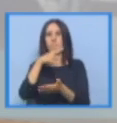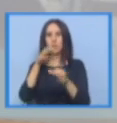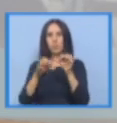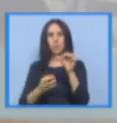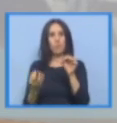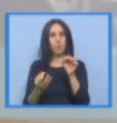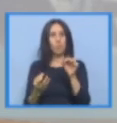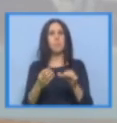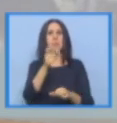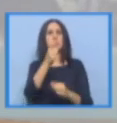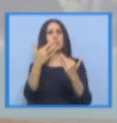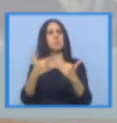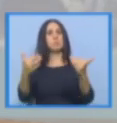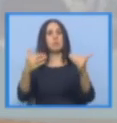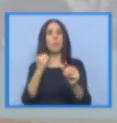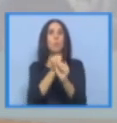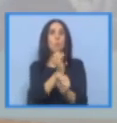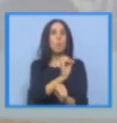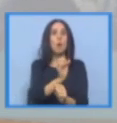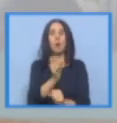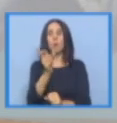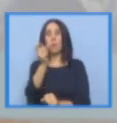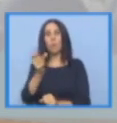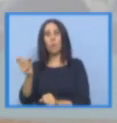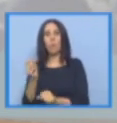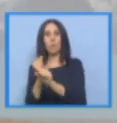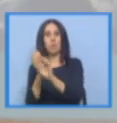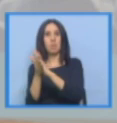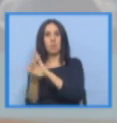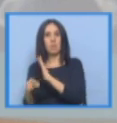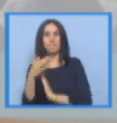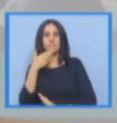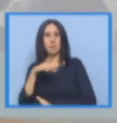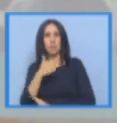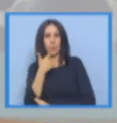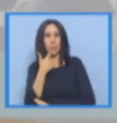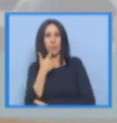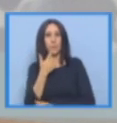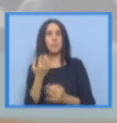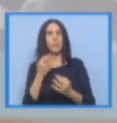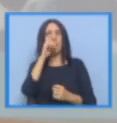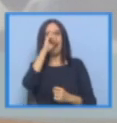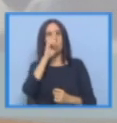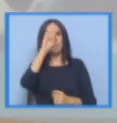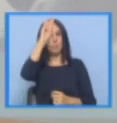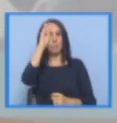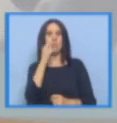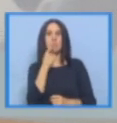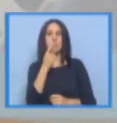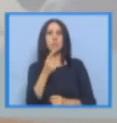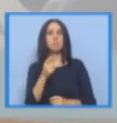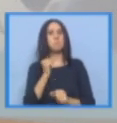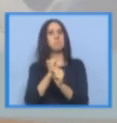esteve diante de pessoas que não tinham emprego, outras que tinham empregos bastante precários. Lembro-me do Papa dizer que o